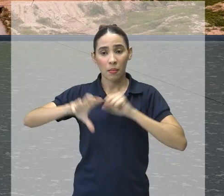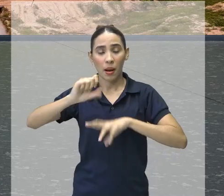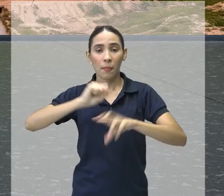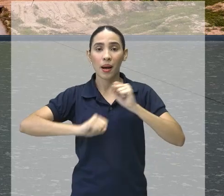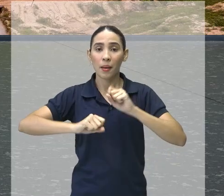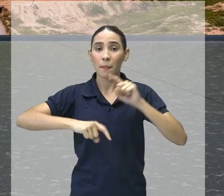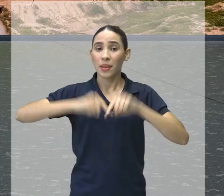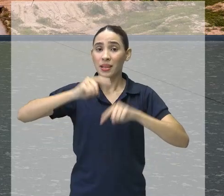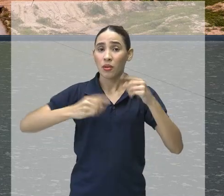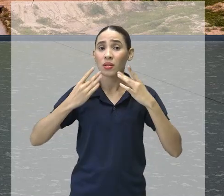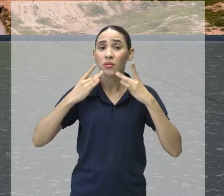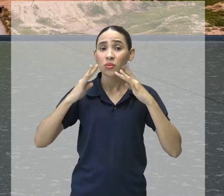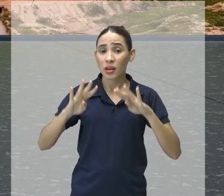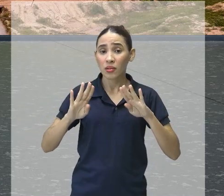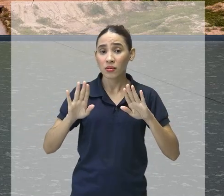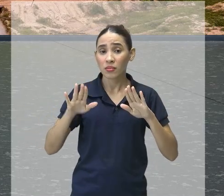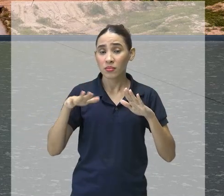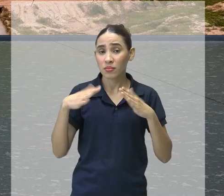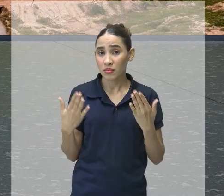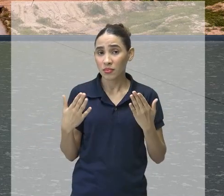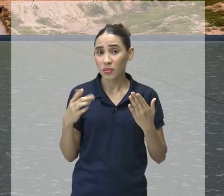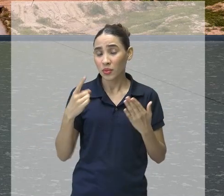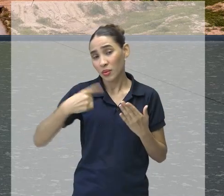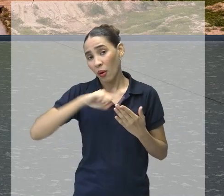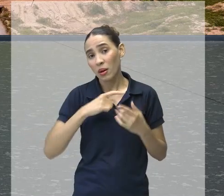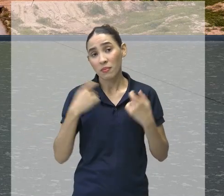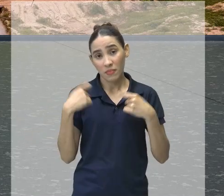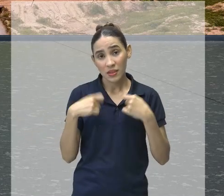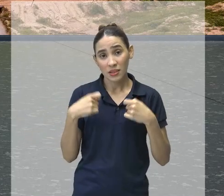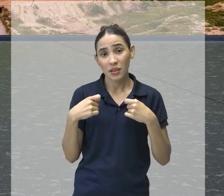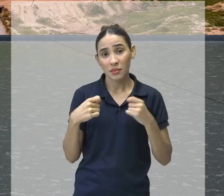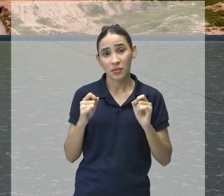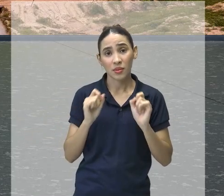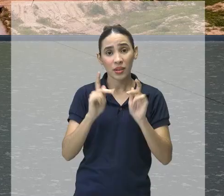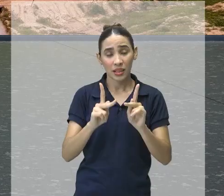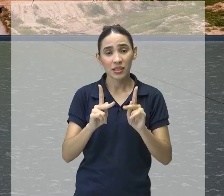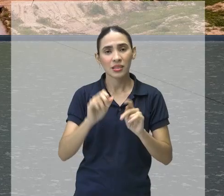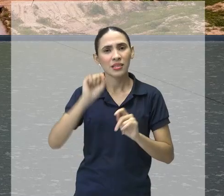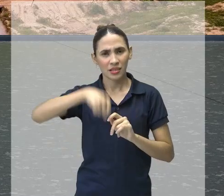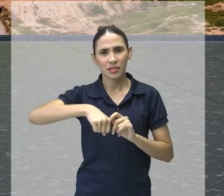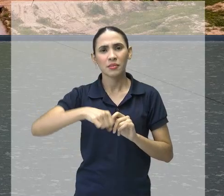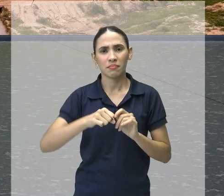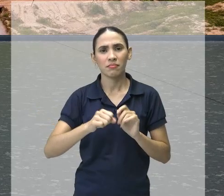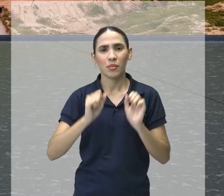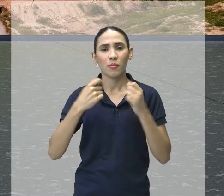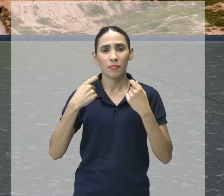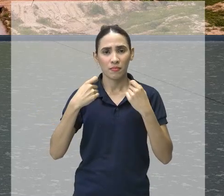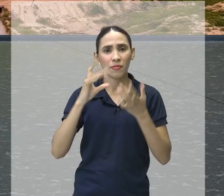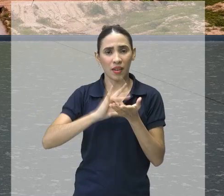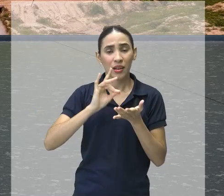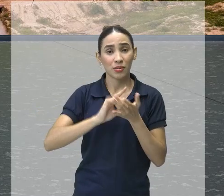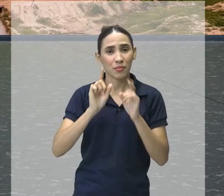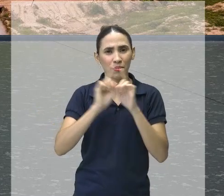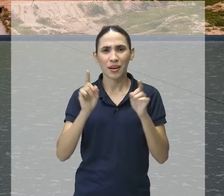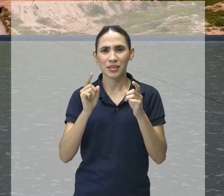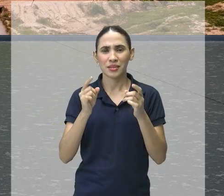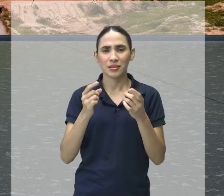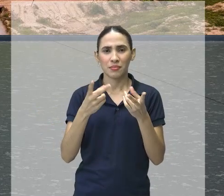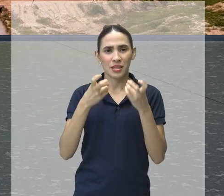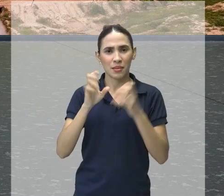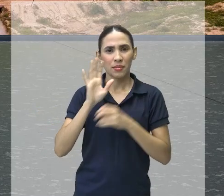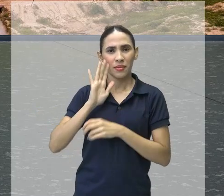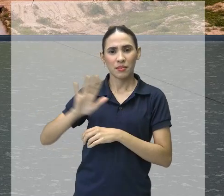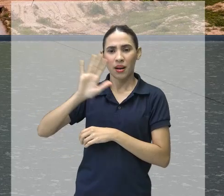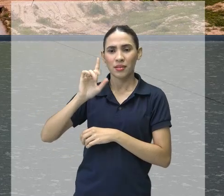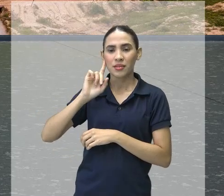naturais. Poxa, mas nós precisamos desses recursos. Sim, ok, precisamos, mas olha a forma como